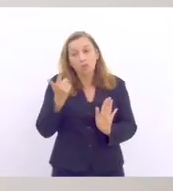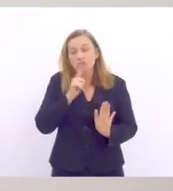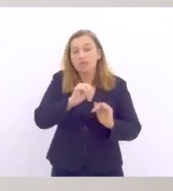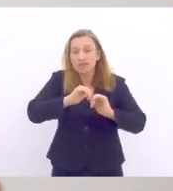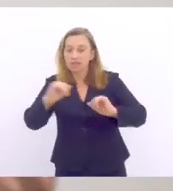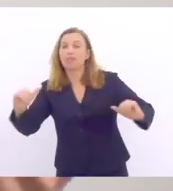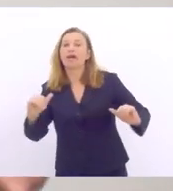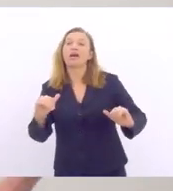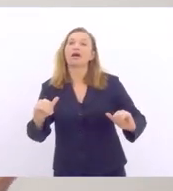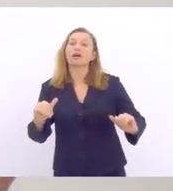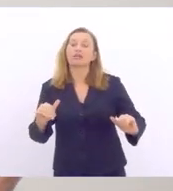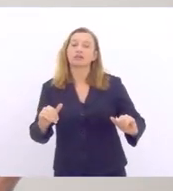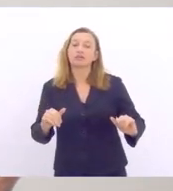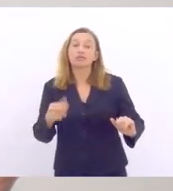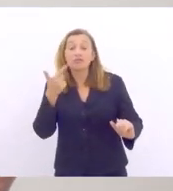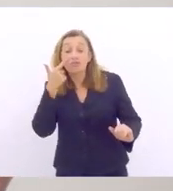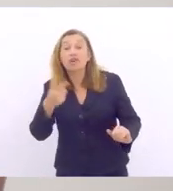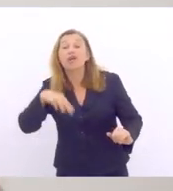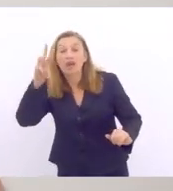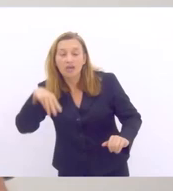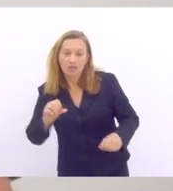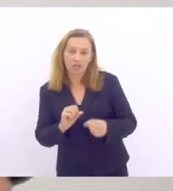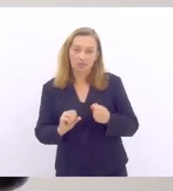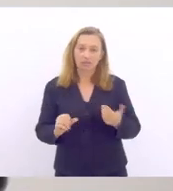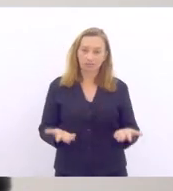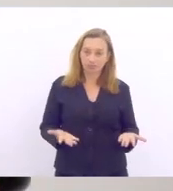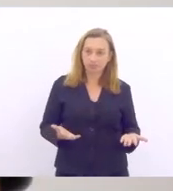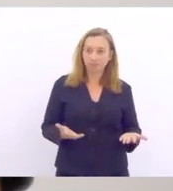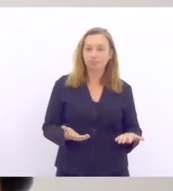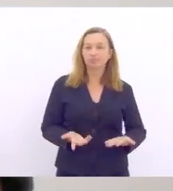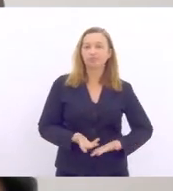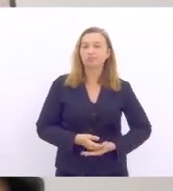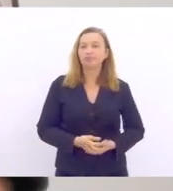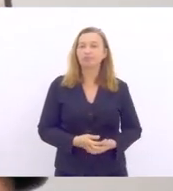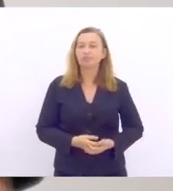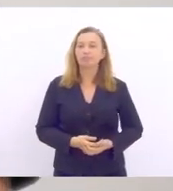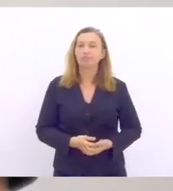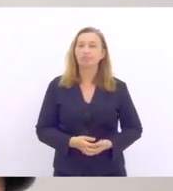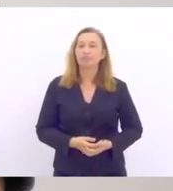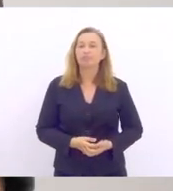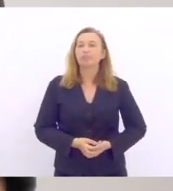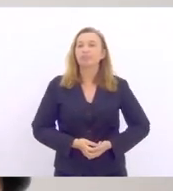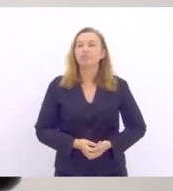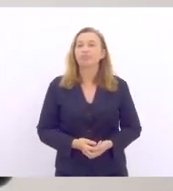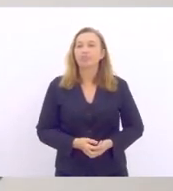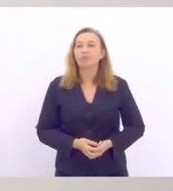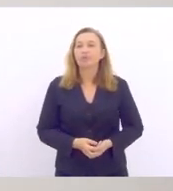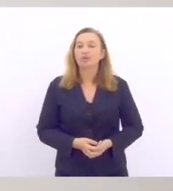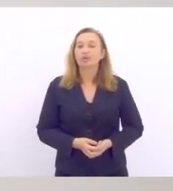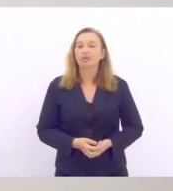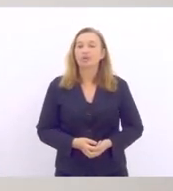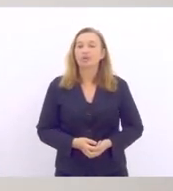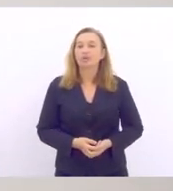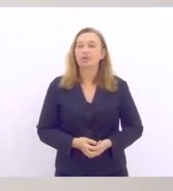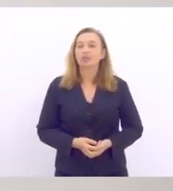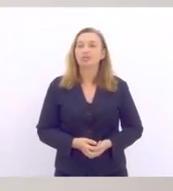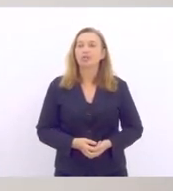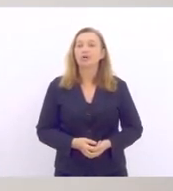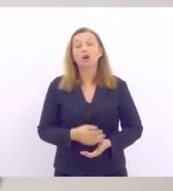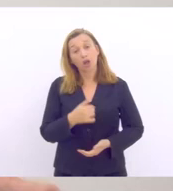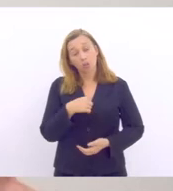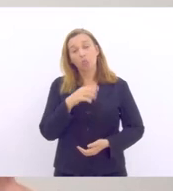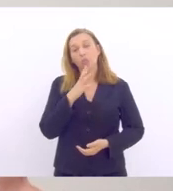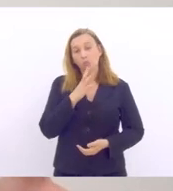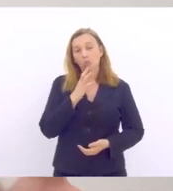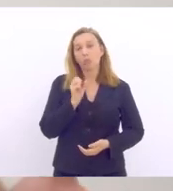separar, a gente consiga identificar. Né? São instrumentos, são 100% eficazes? Não, não são. Isso eu reconheço.